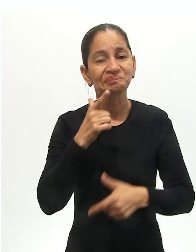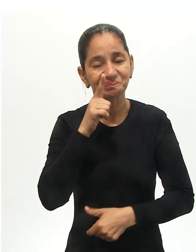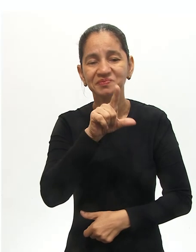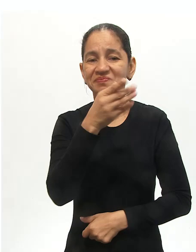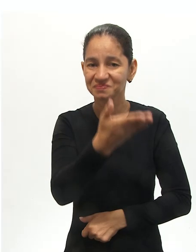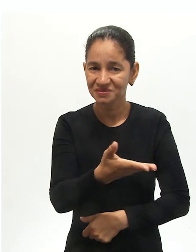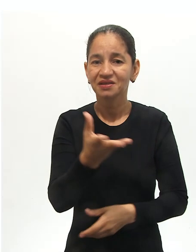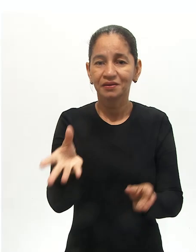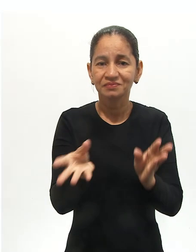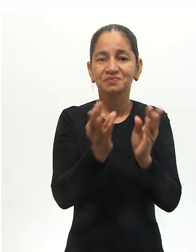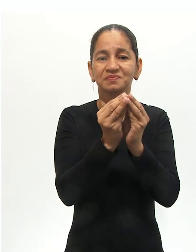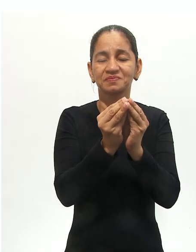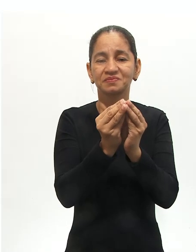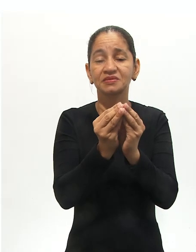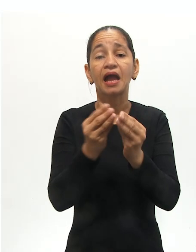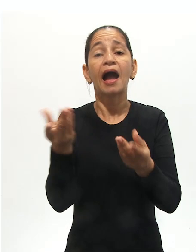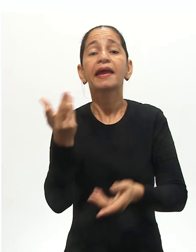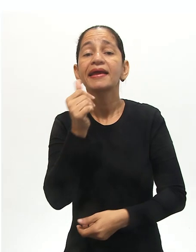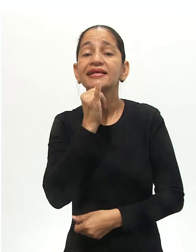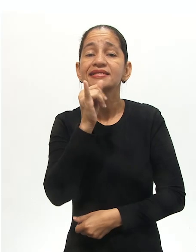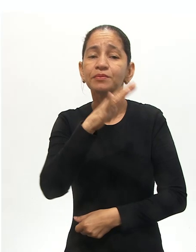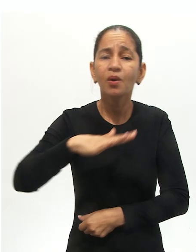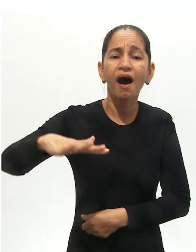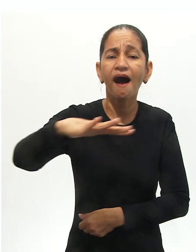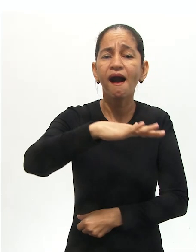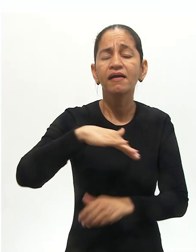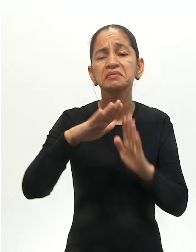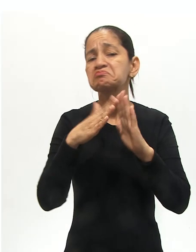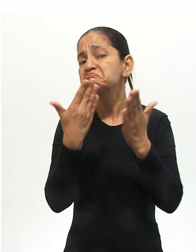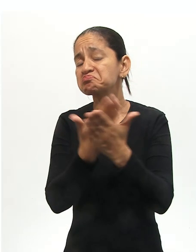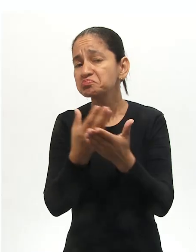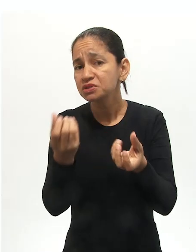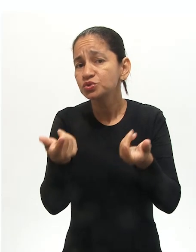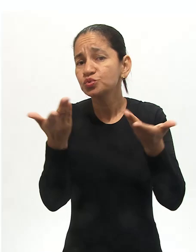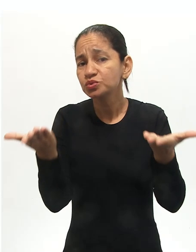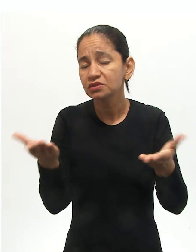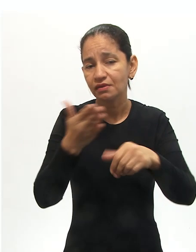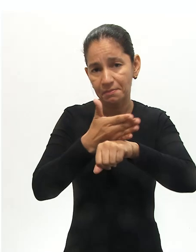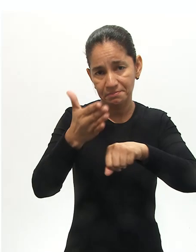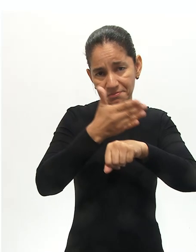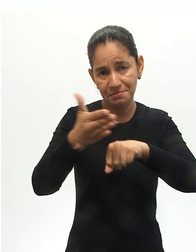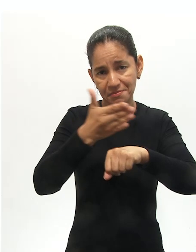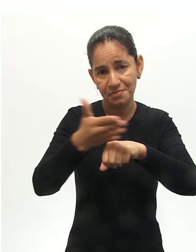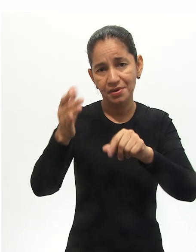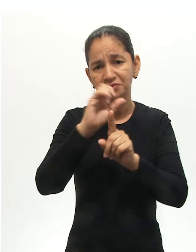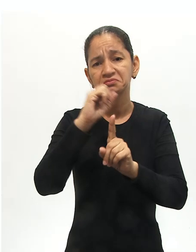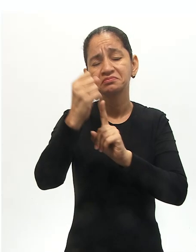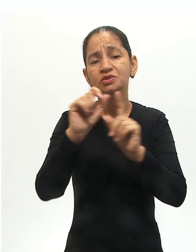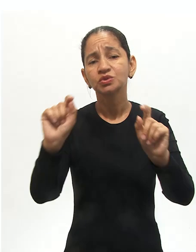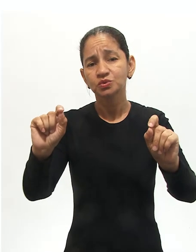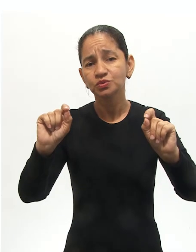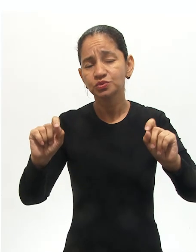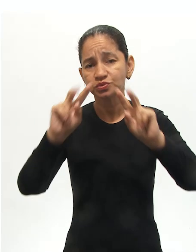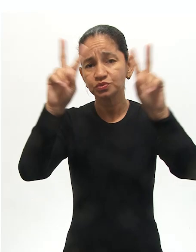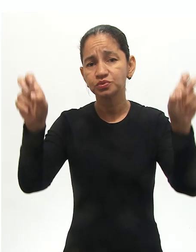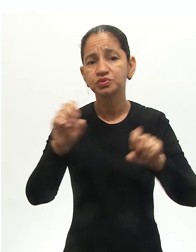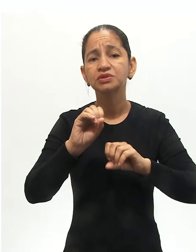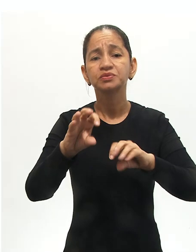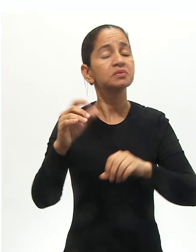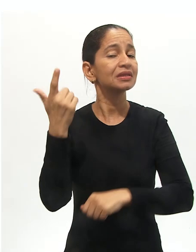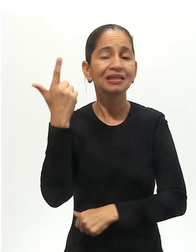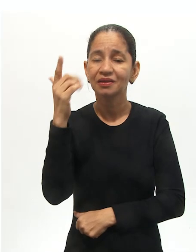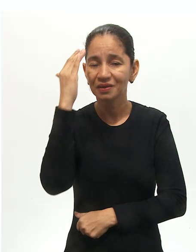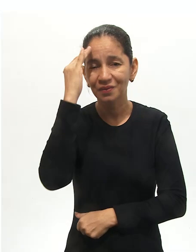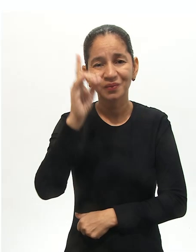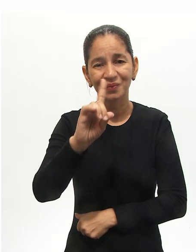nesse caso, é concebida como uma mediação no seio da prática social global. Portanto, a educação